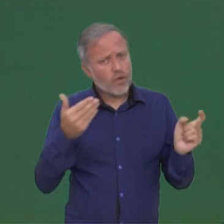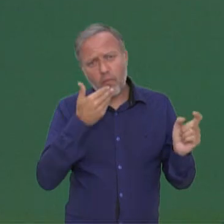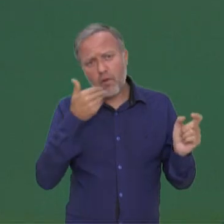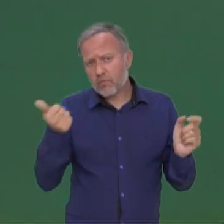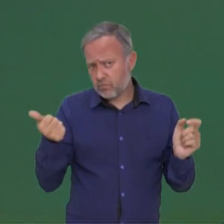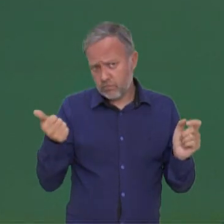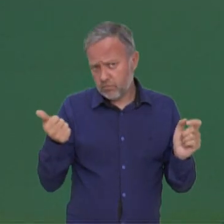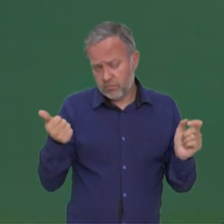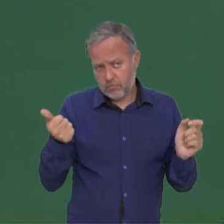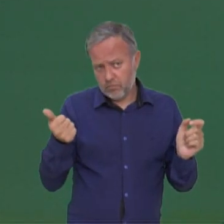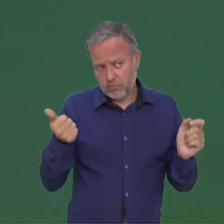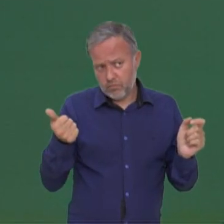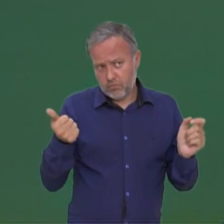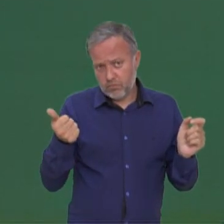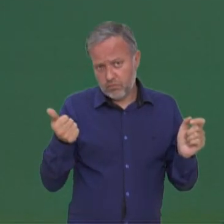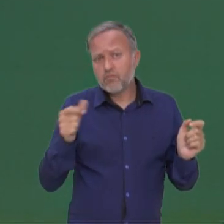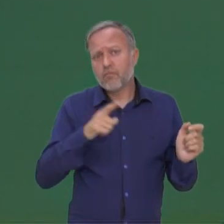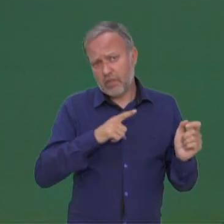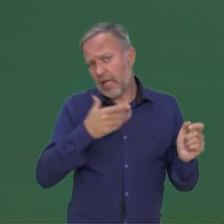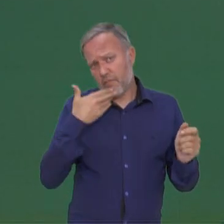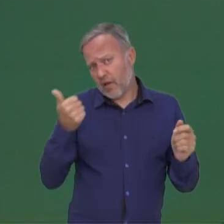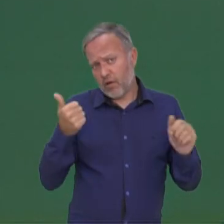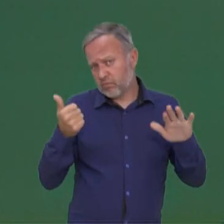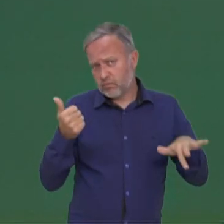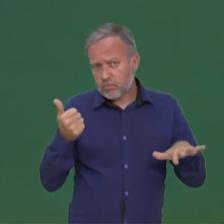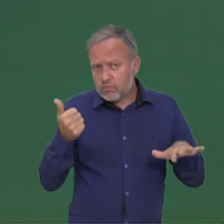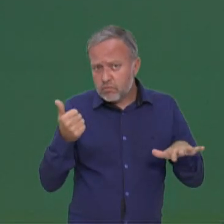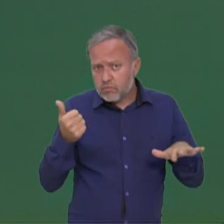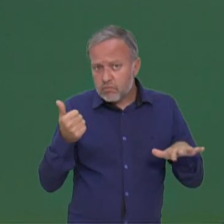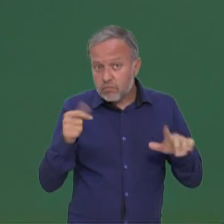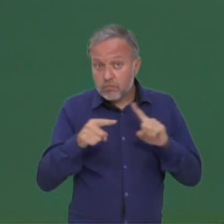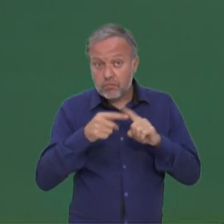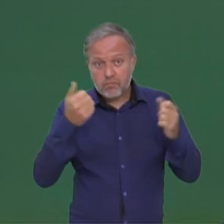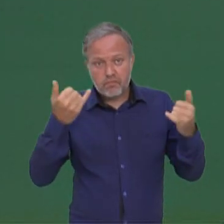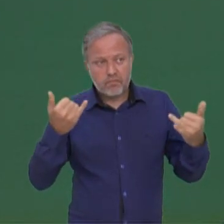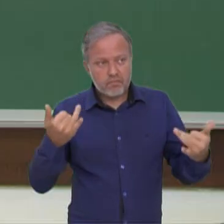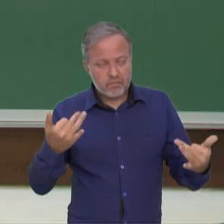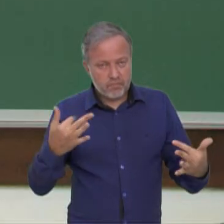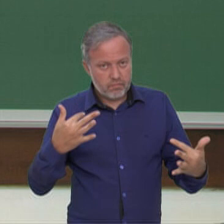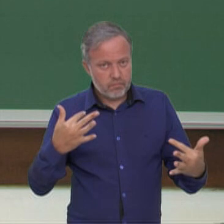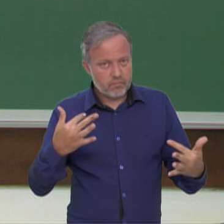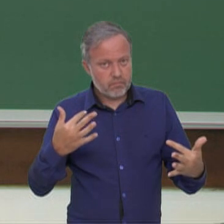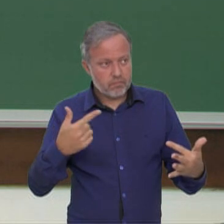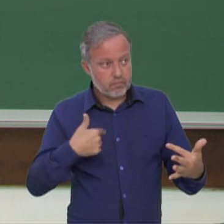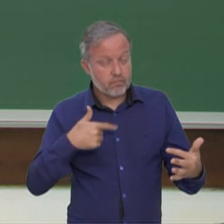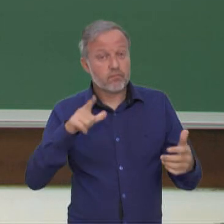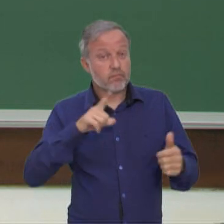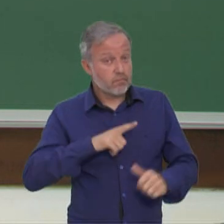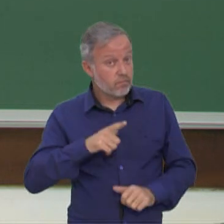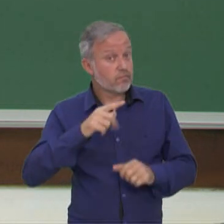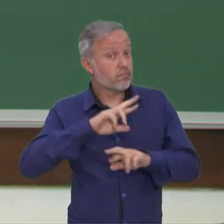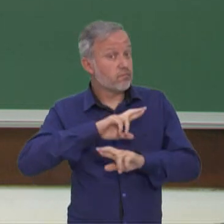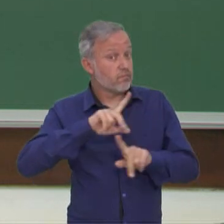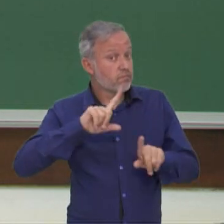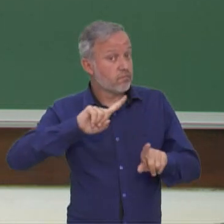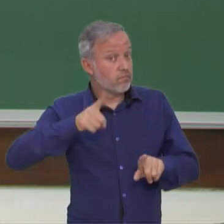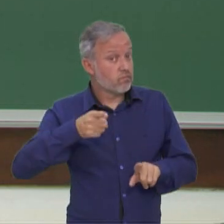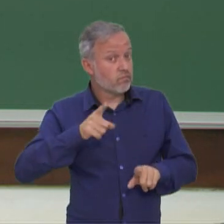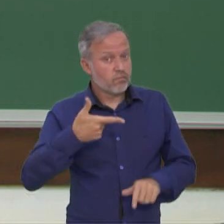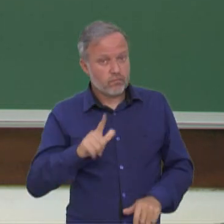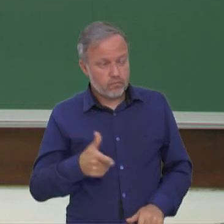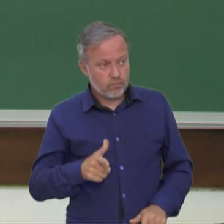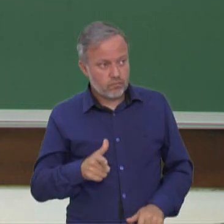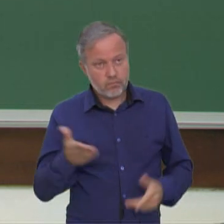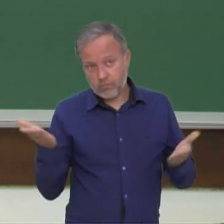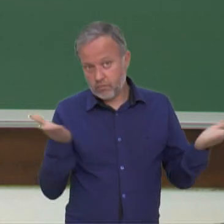melhor? Sei, tem melhor e pior? Explique, então, vocês vão dizer se tem diferença ou não, né?